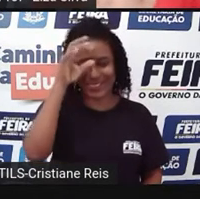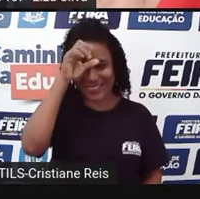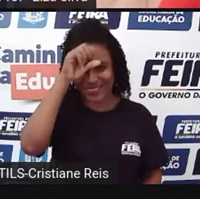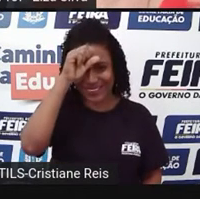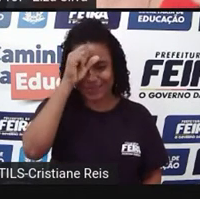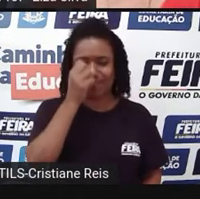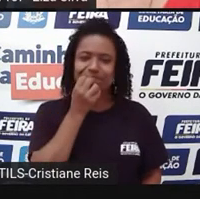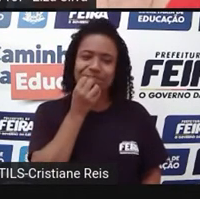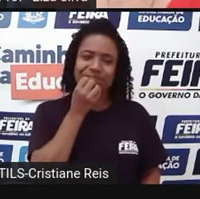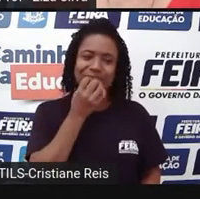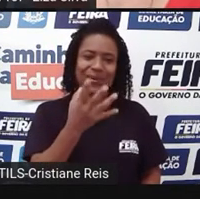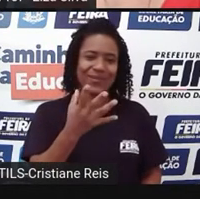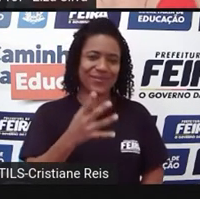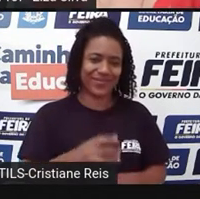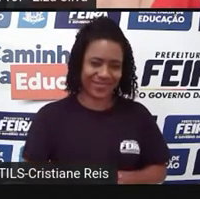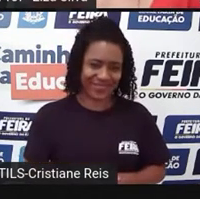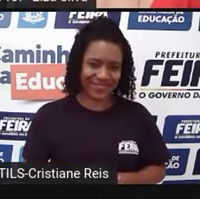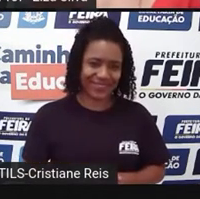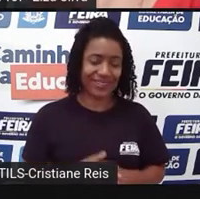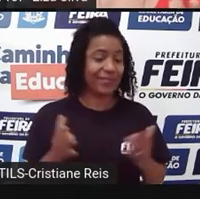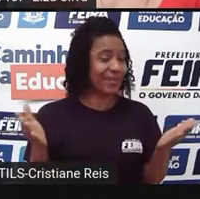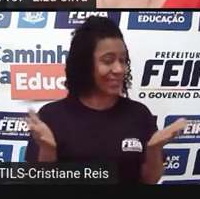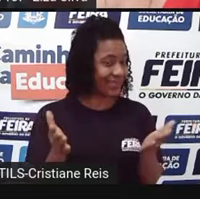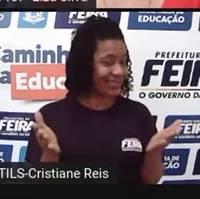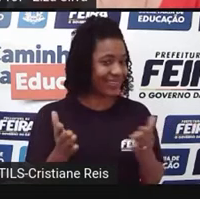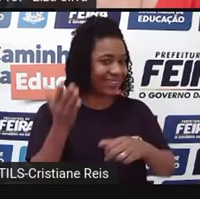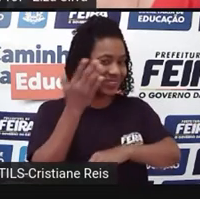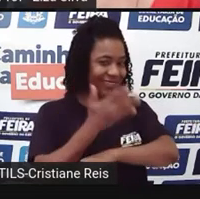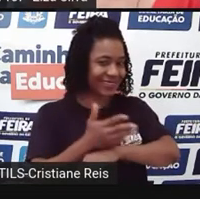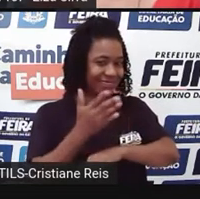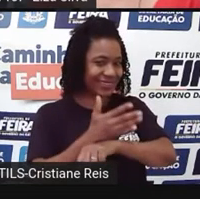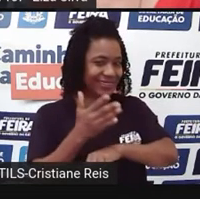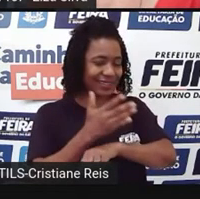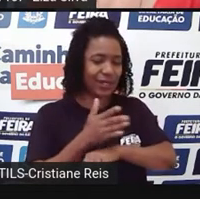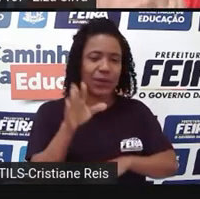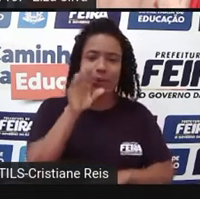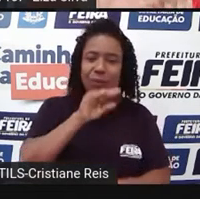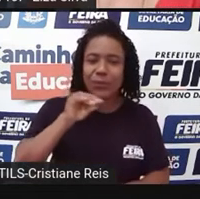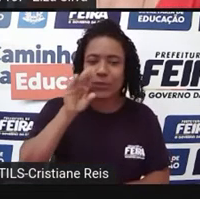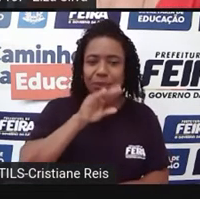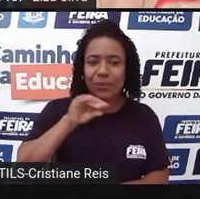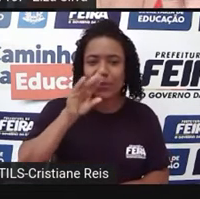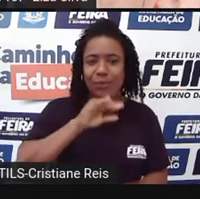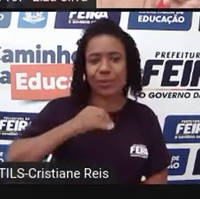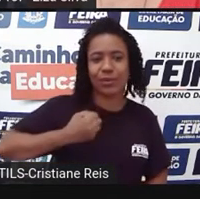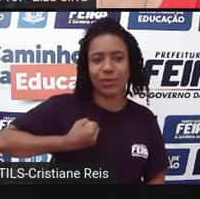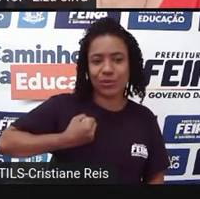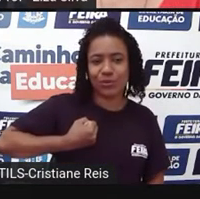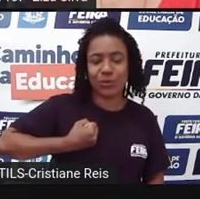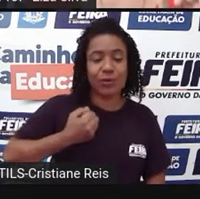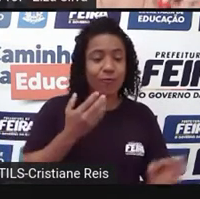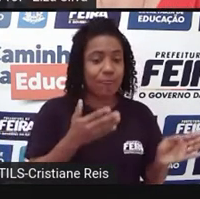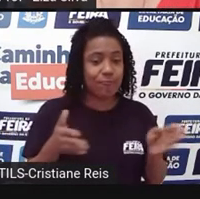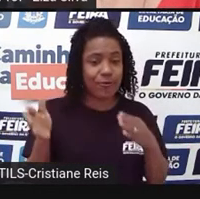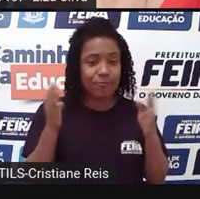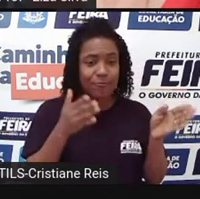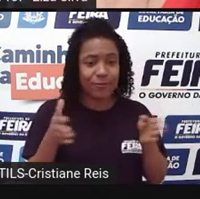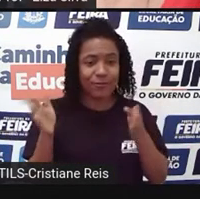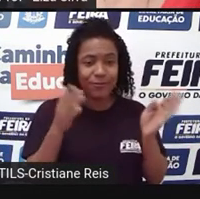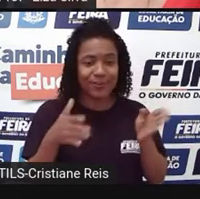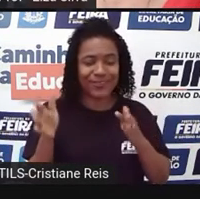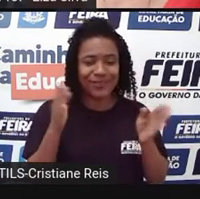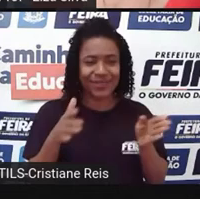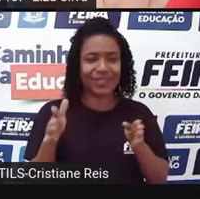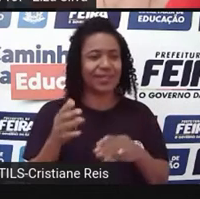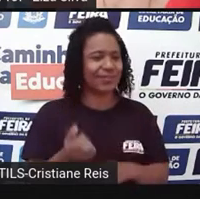agora o nosso desafio é praticar como falar esses números assistindo e ouvindo a